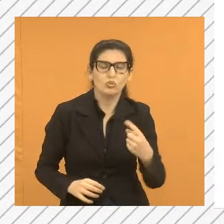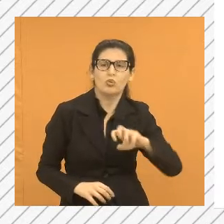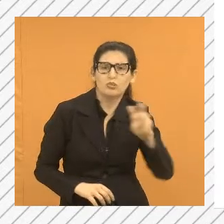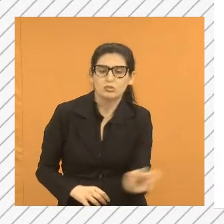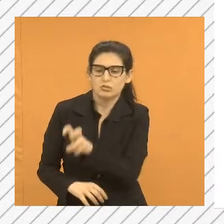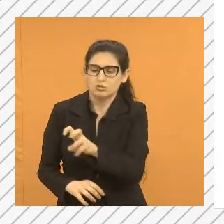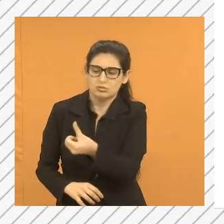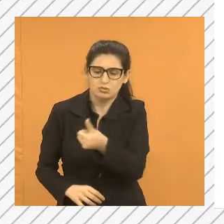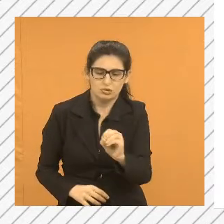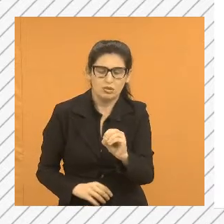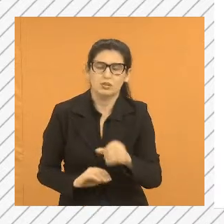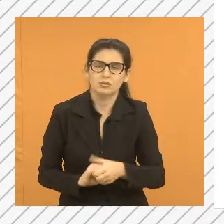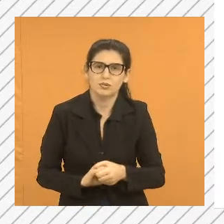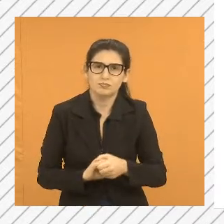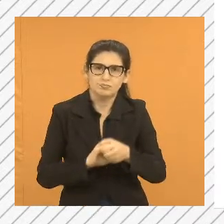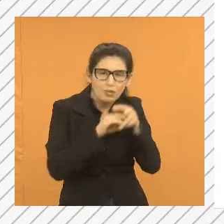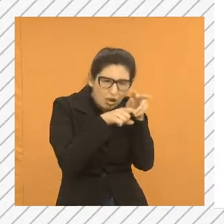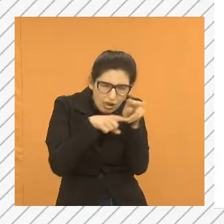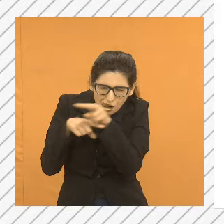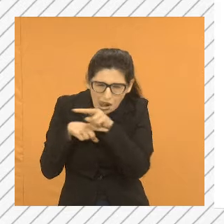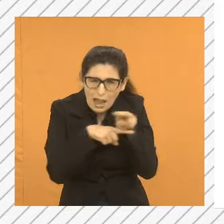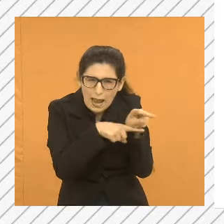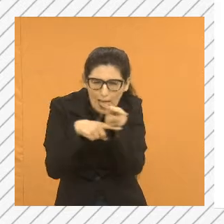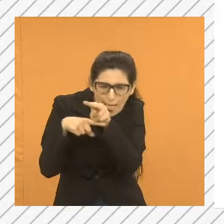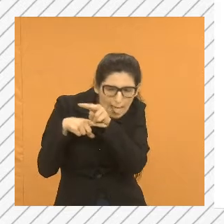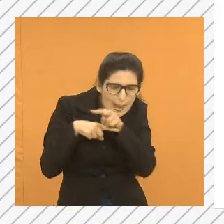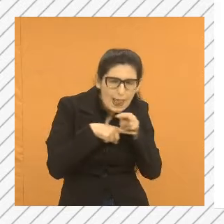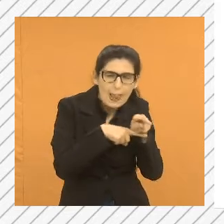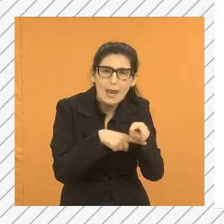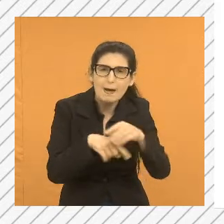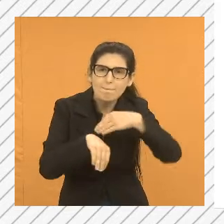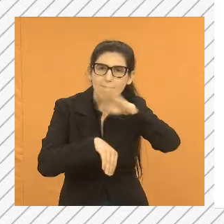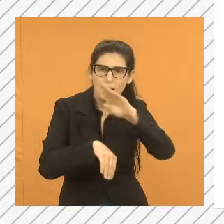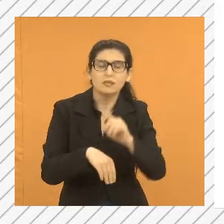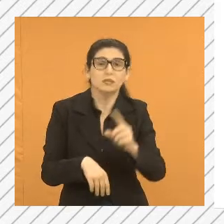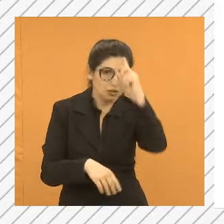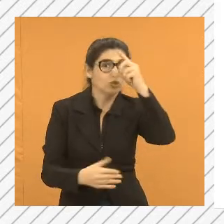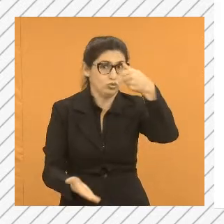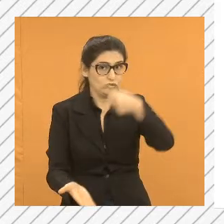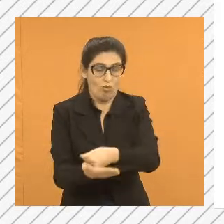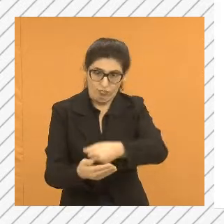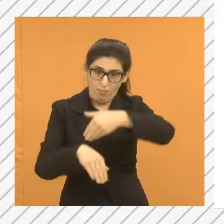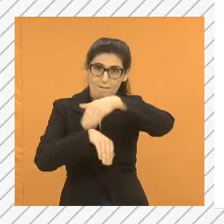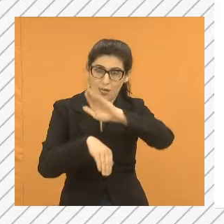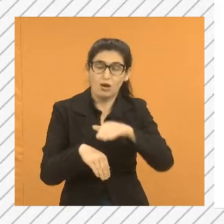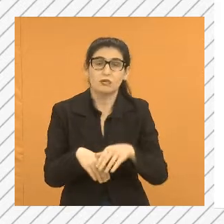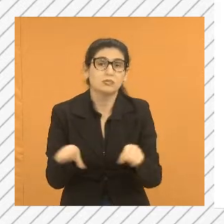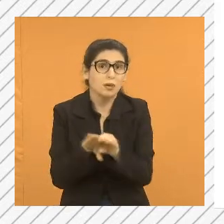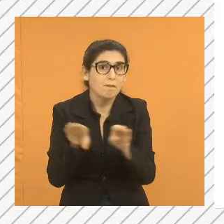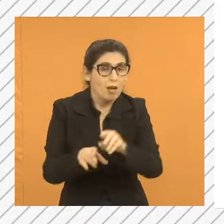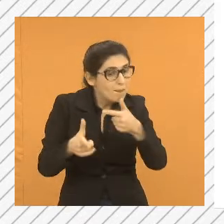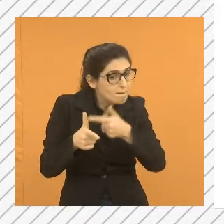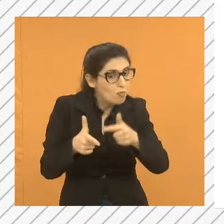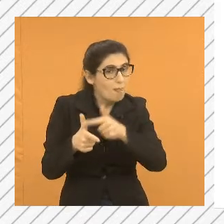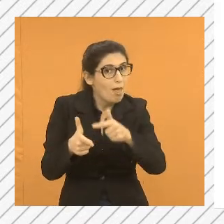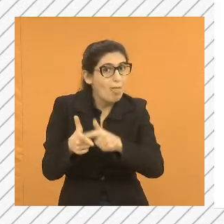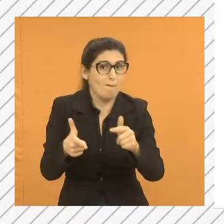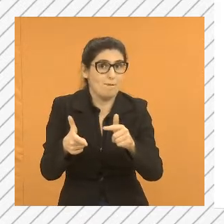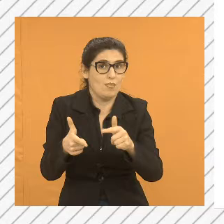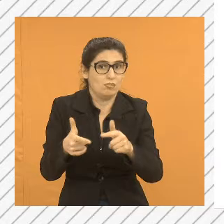560. Quando você vistoria mais, você resolve mais questões irregulares. E